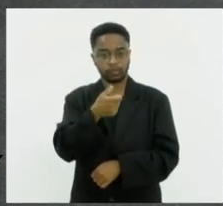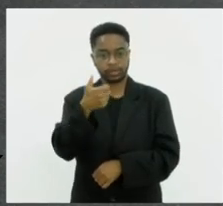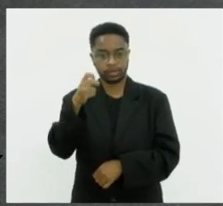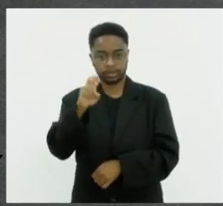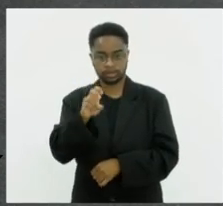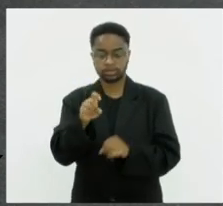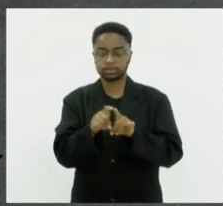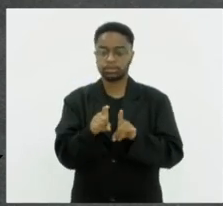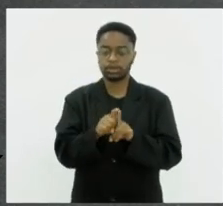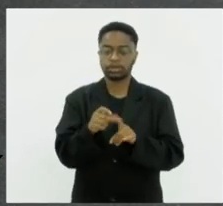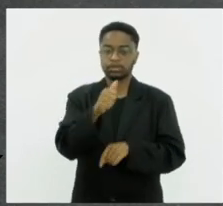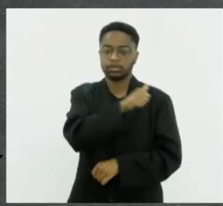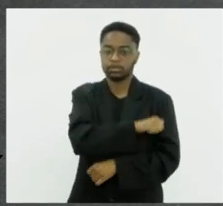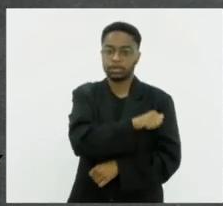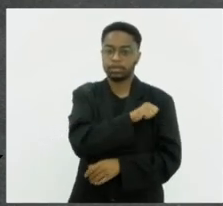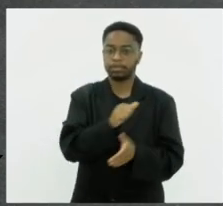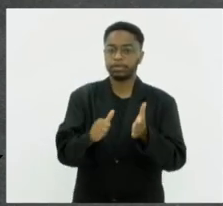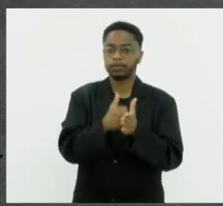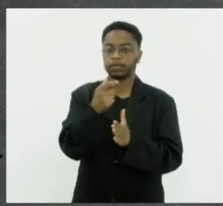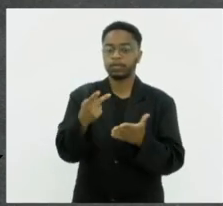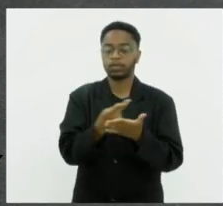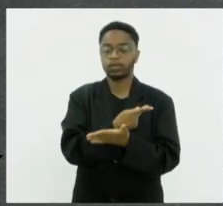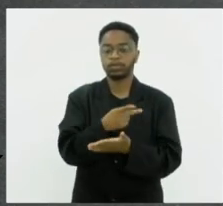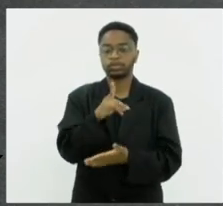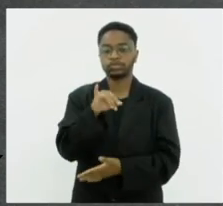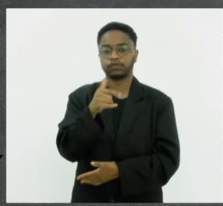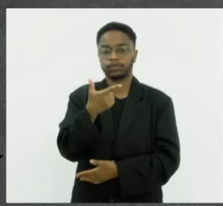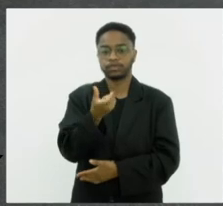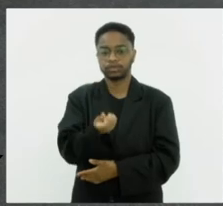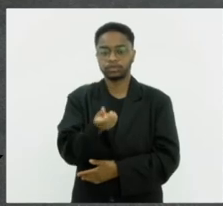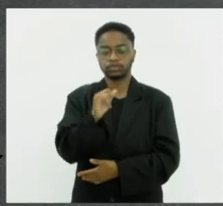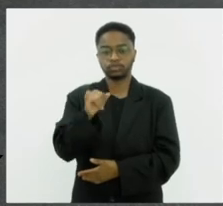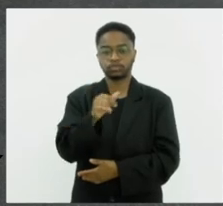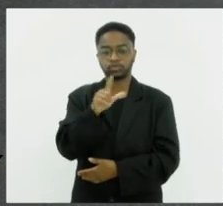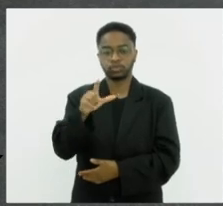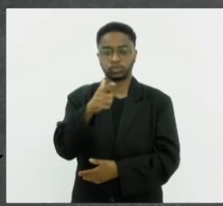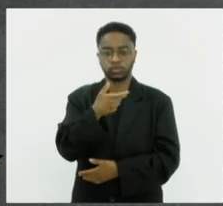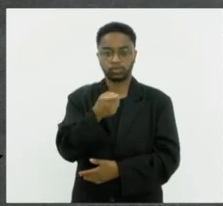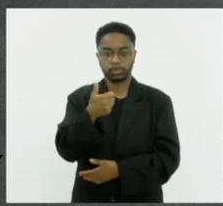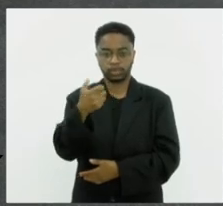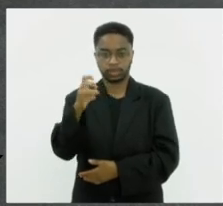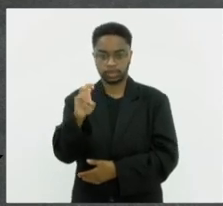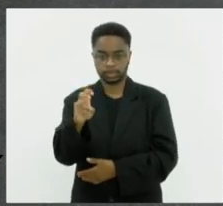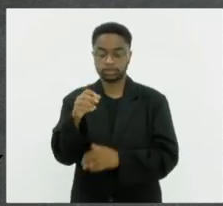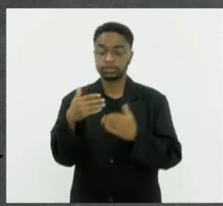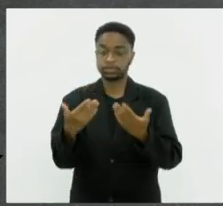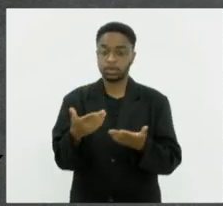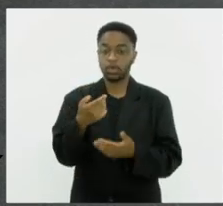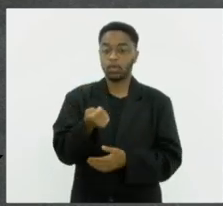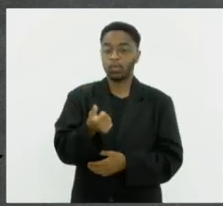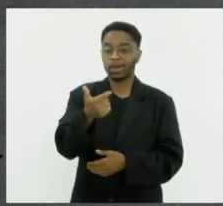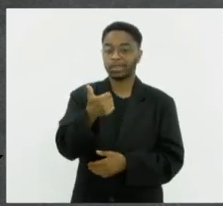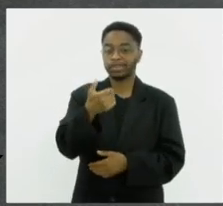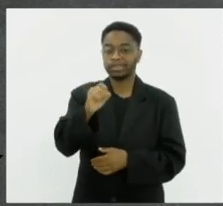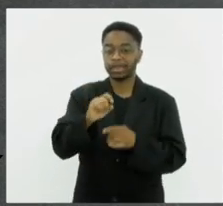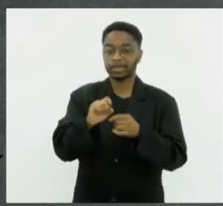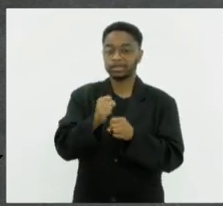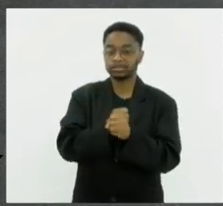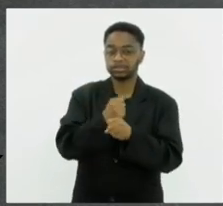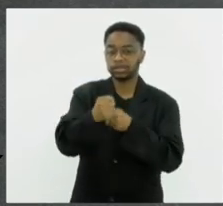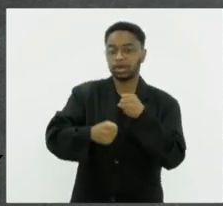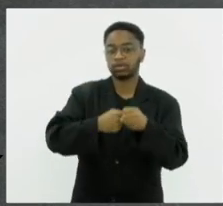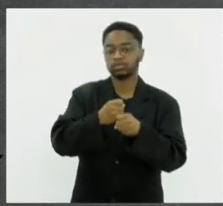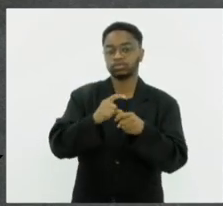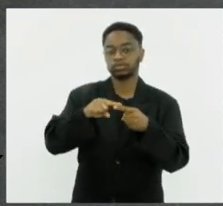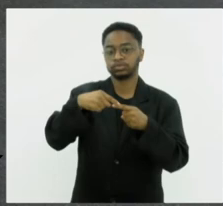de Janeiro, a sua primeira edição aconteceu no dia 26 de julho de 2015, ou seja, quase 10 anos depois, colocar